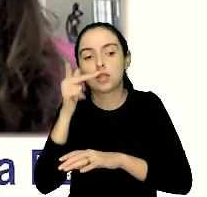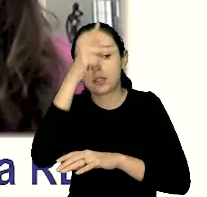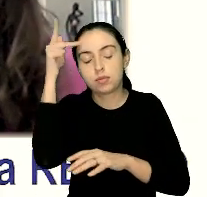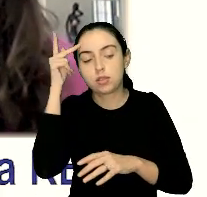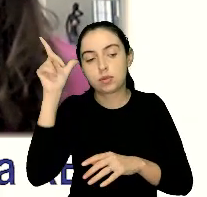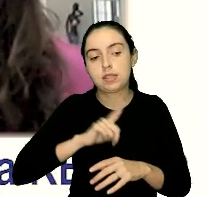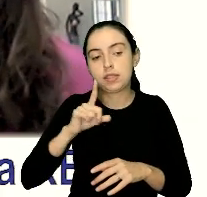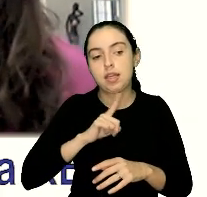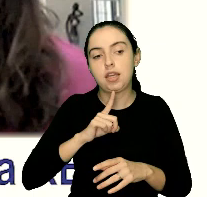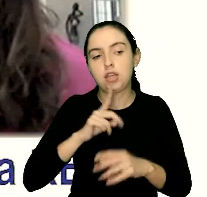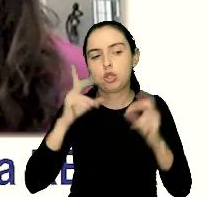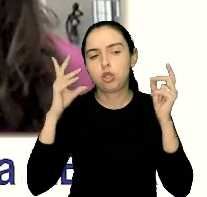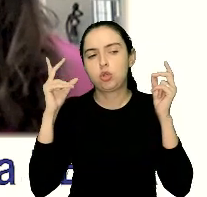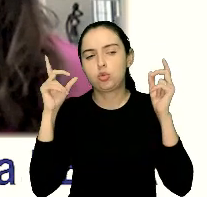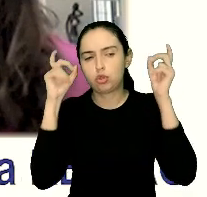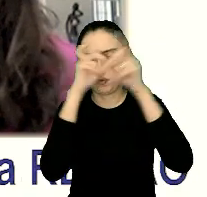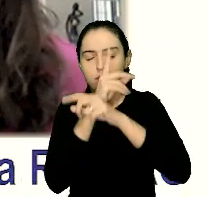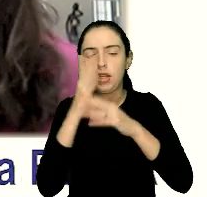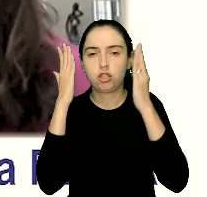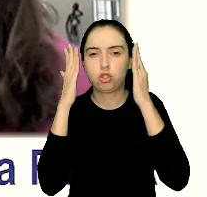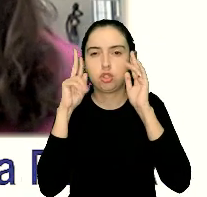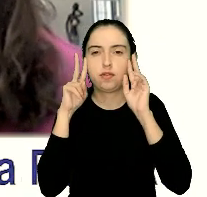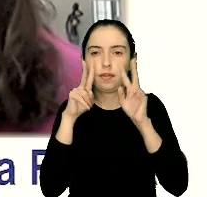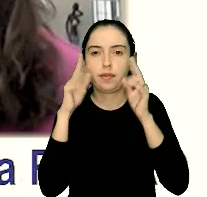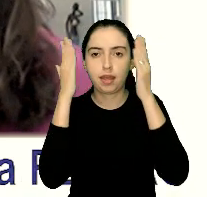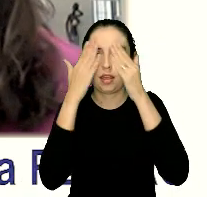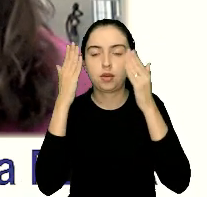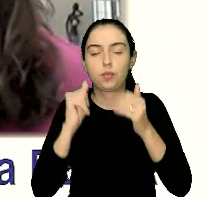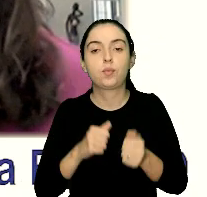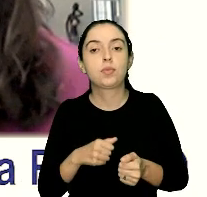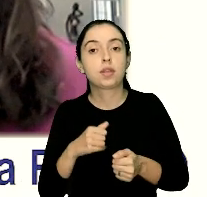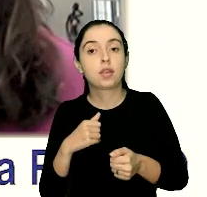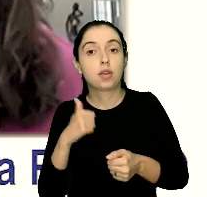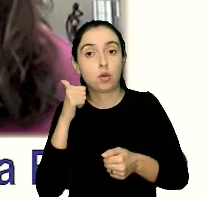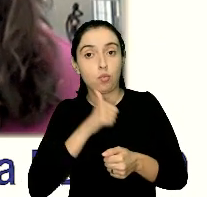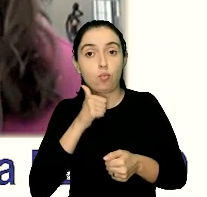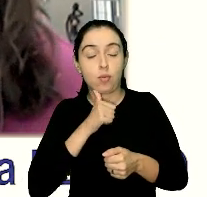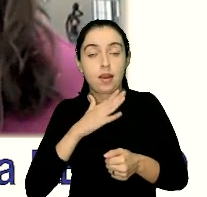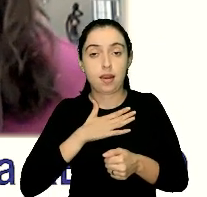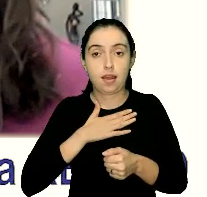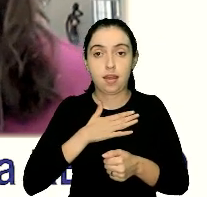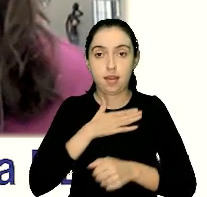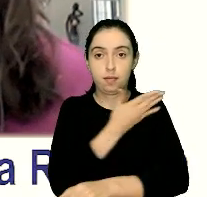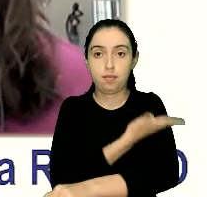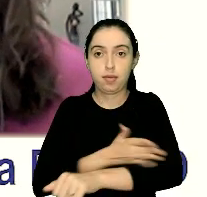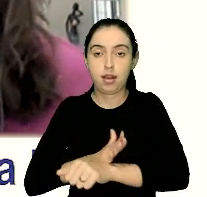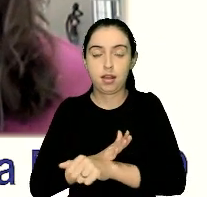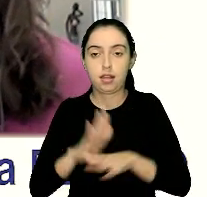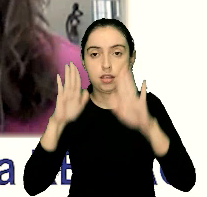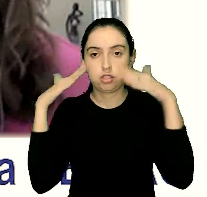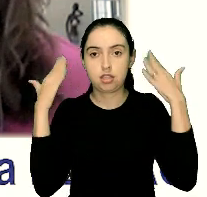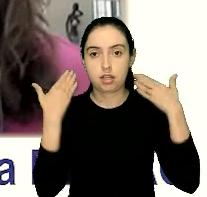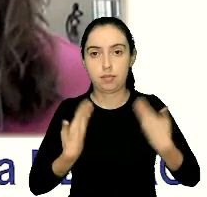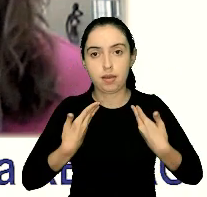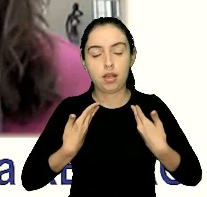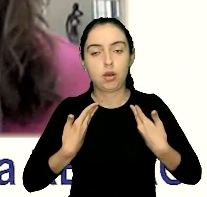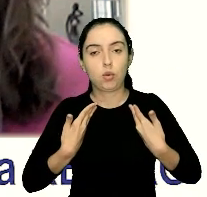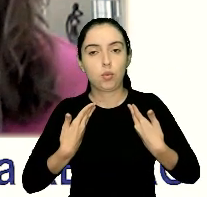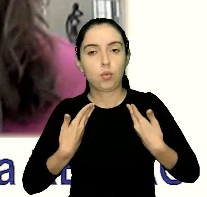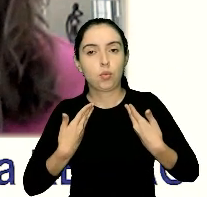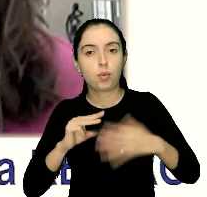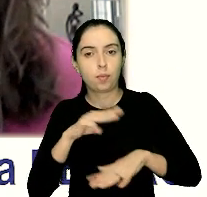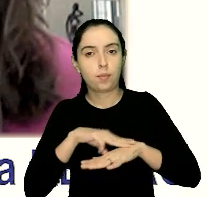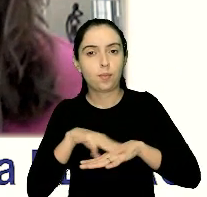visual. Eu sou uma mulher branca, de cabelos castanhos claros, semilongos, partidos